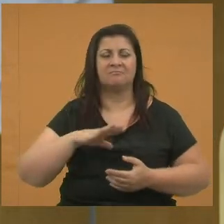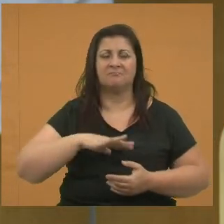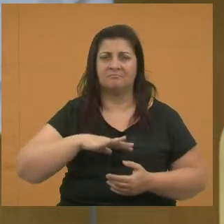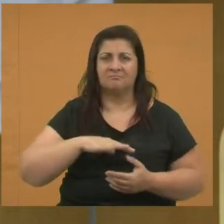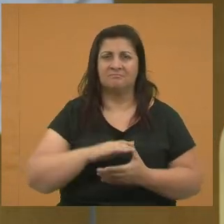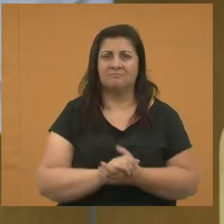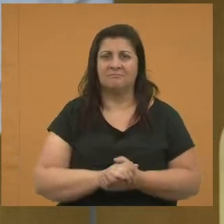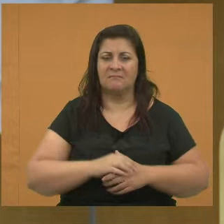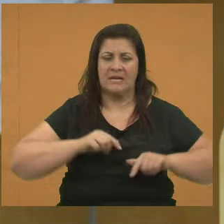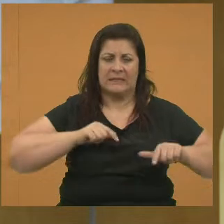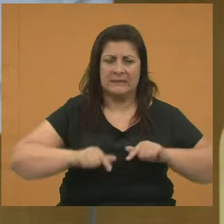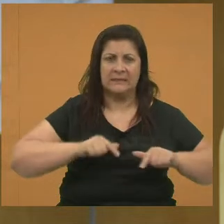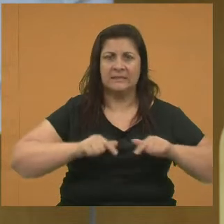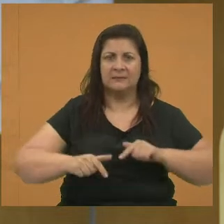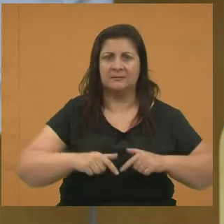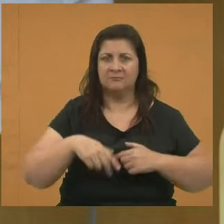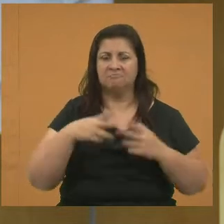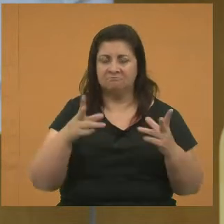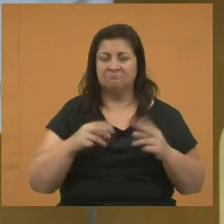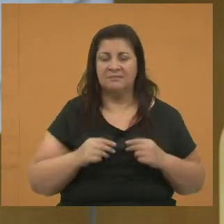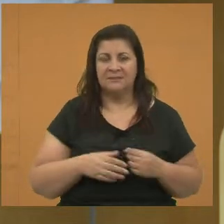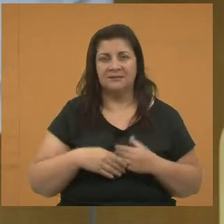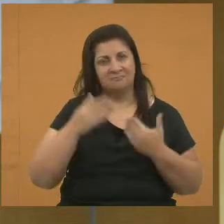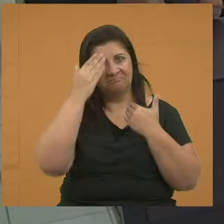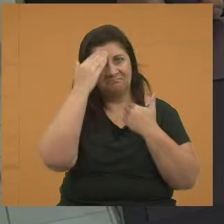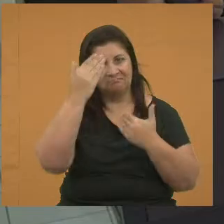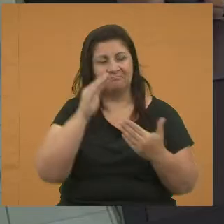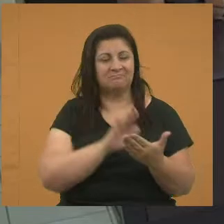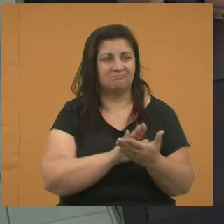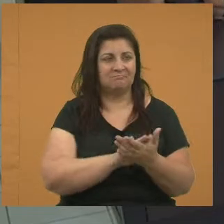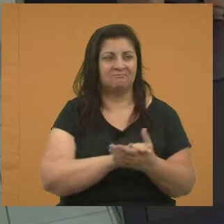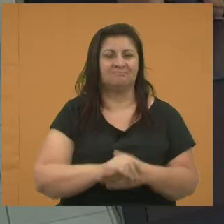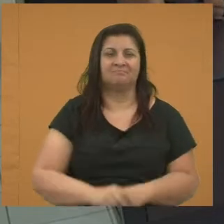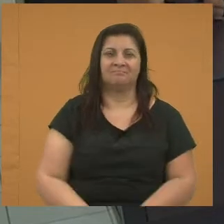que merecem essa homenagem. Parabéns a todos e muito obrigado.